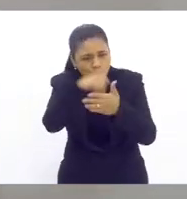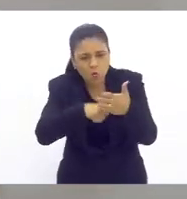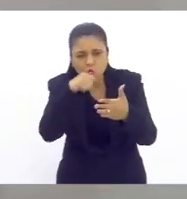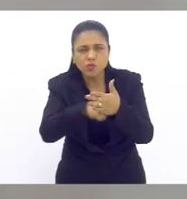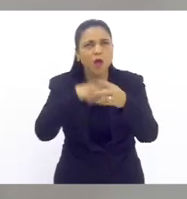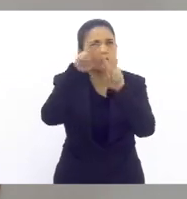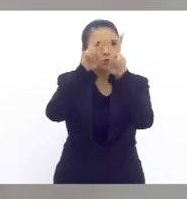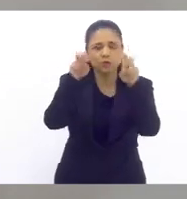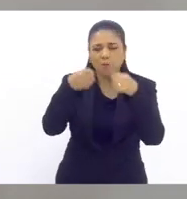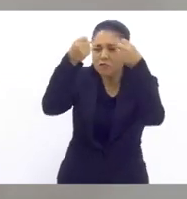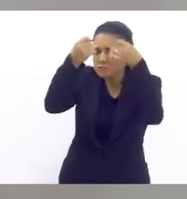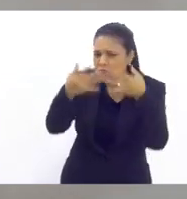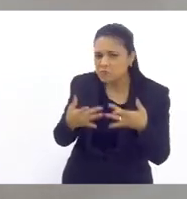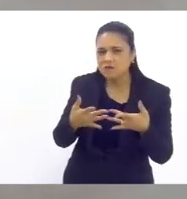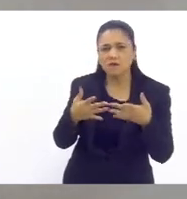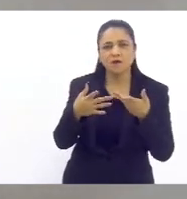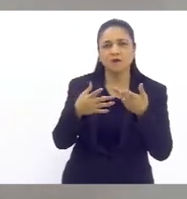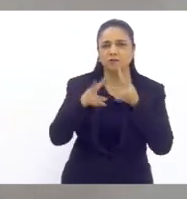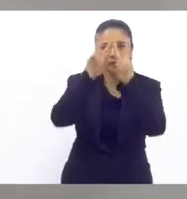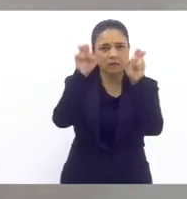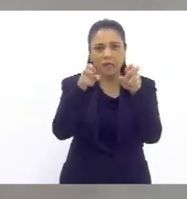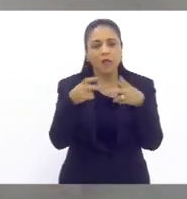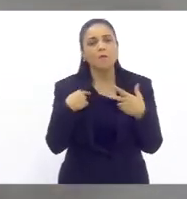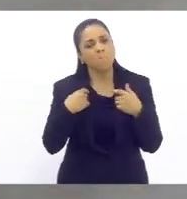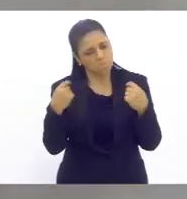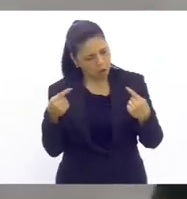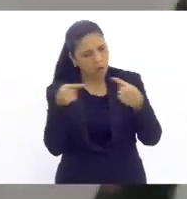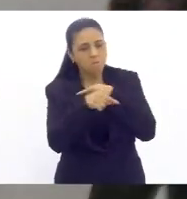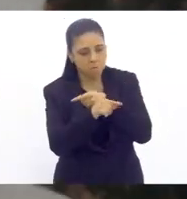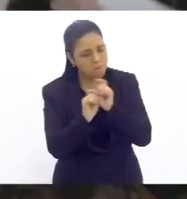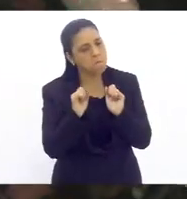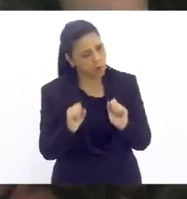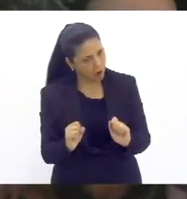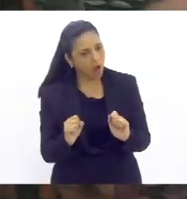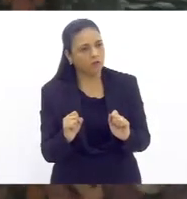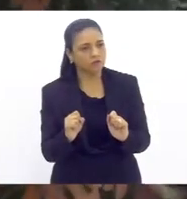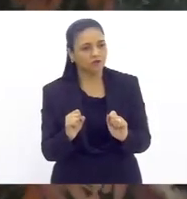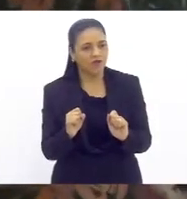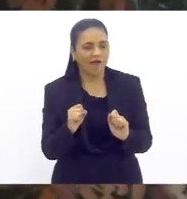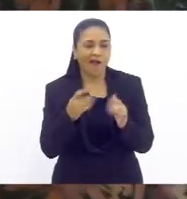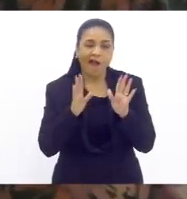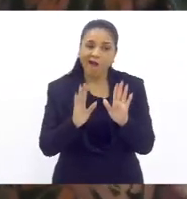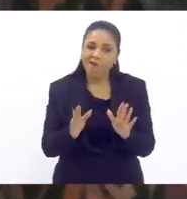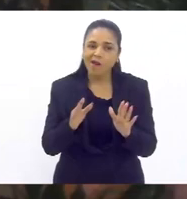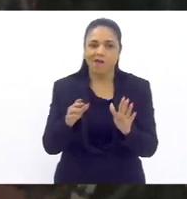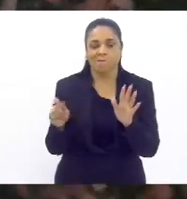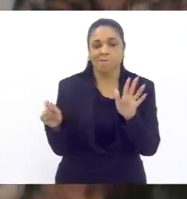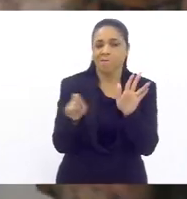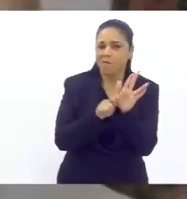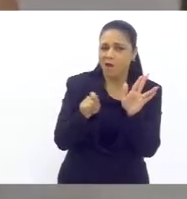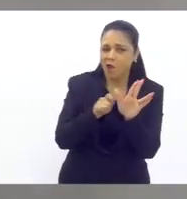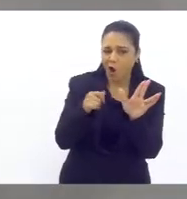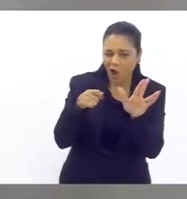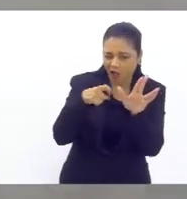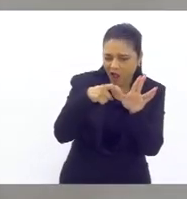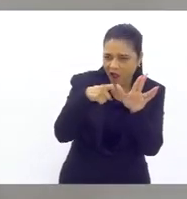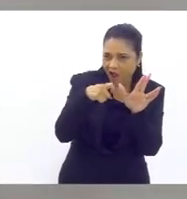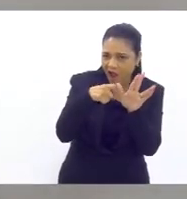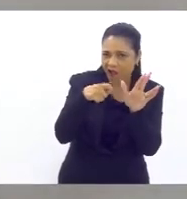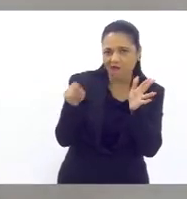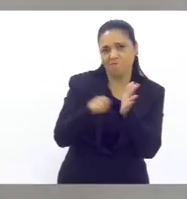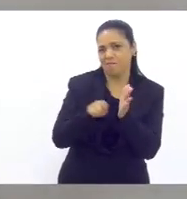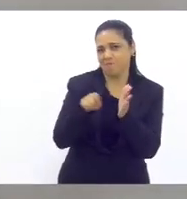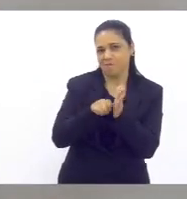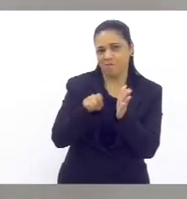tô explicando direitinho podemos ter divergência podemos mas não venho falar de maconha ou cannabis confect nisso eu acho que esse é o desafio